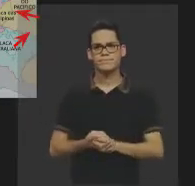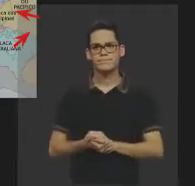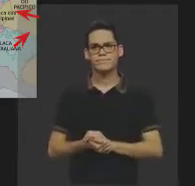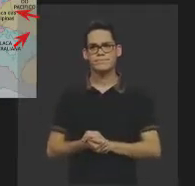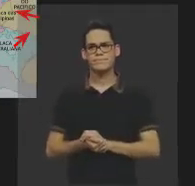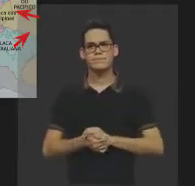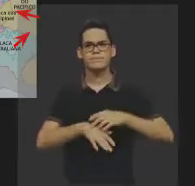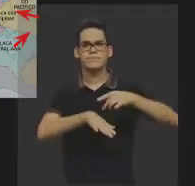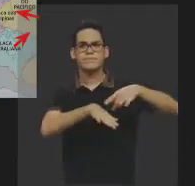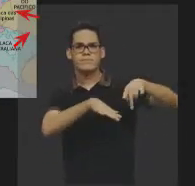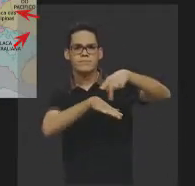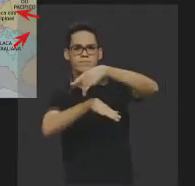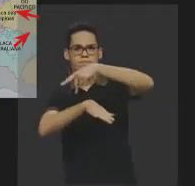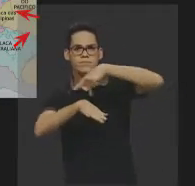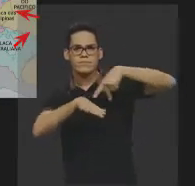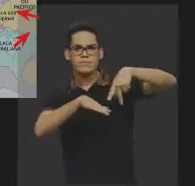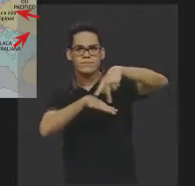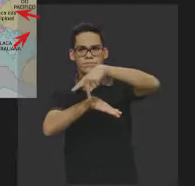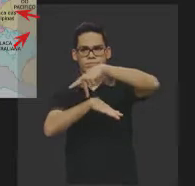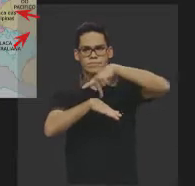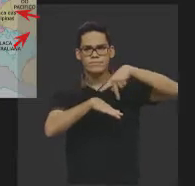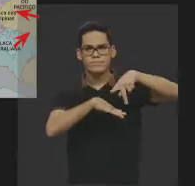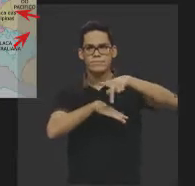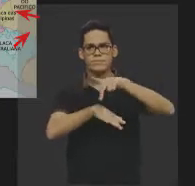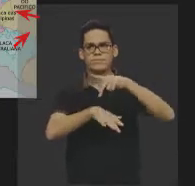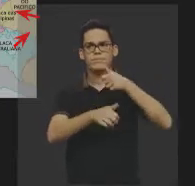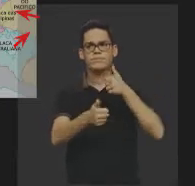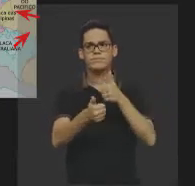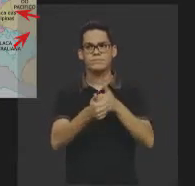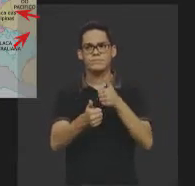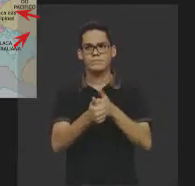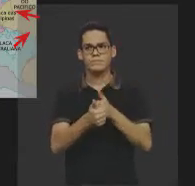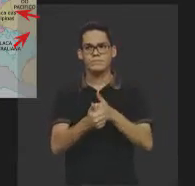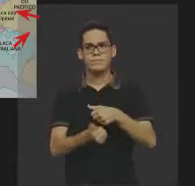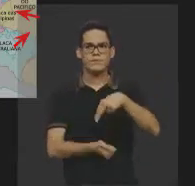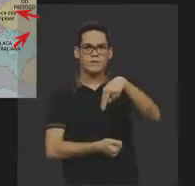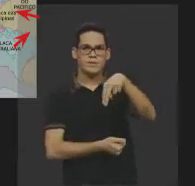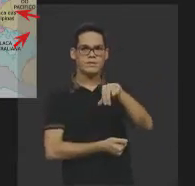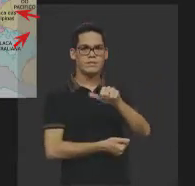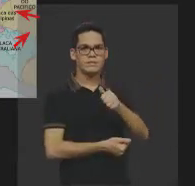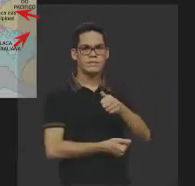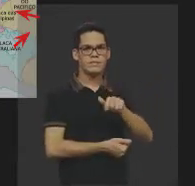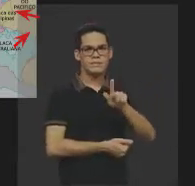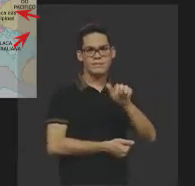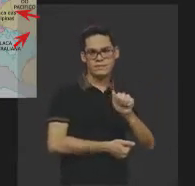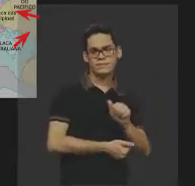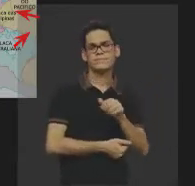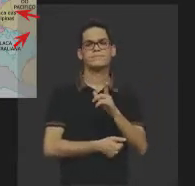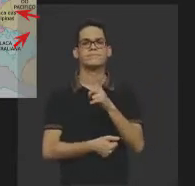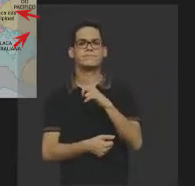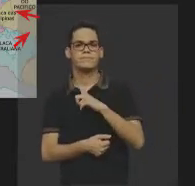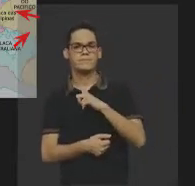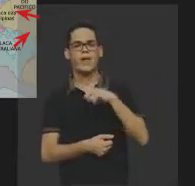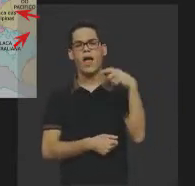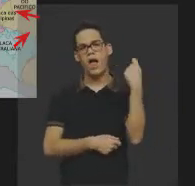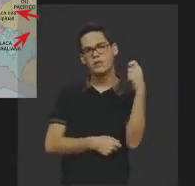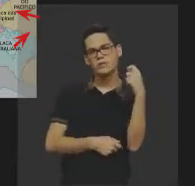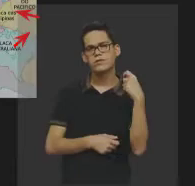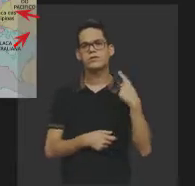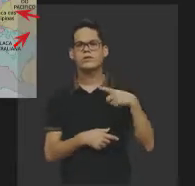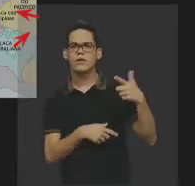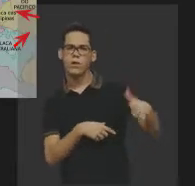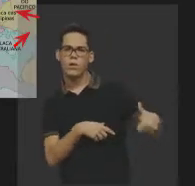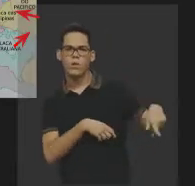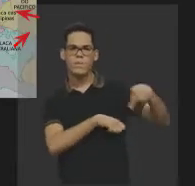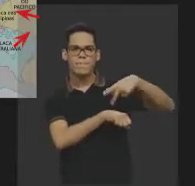os países que fazem fronteira ali com a placa de Nazca não é o Brasil. A gente tem a Argentina, a gente tem os